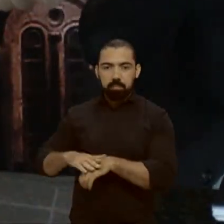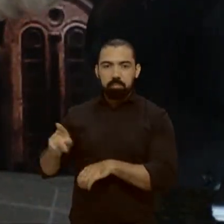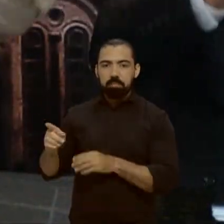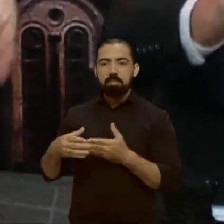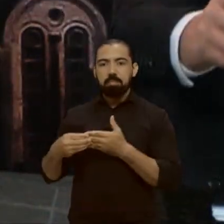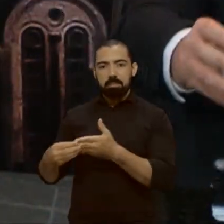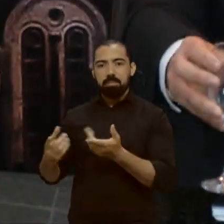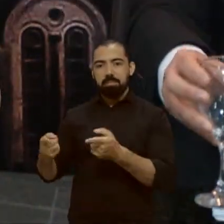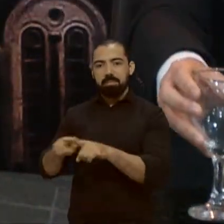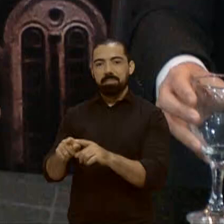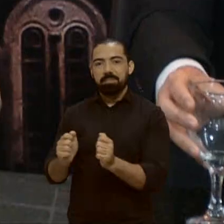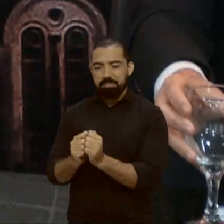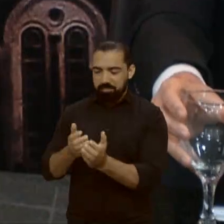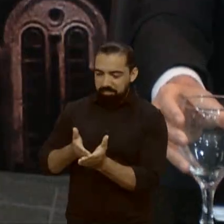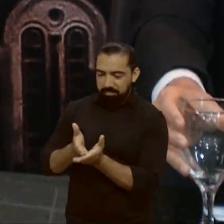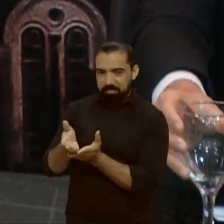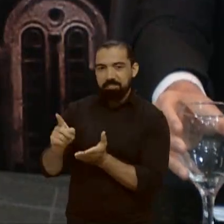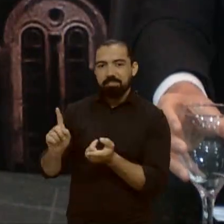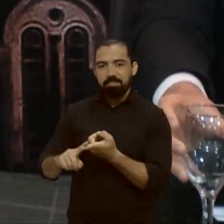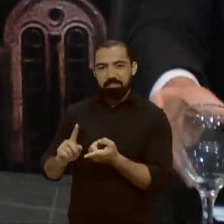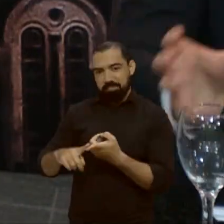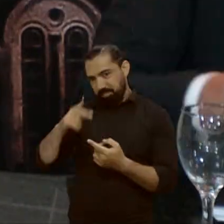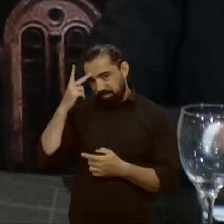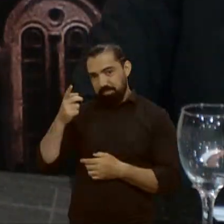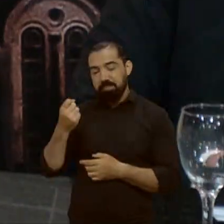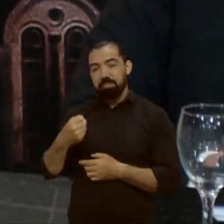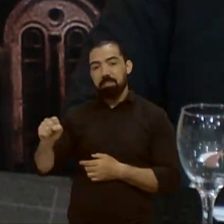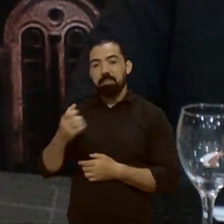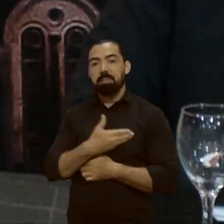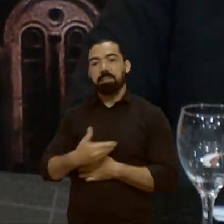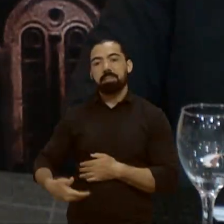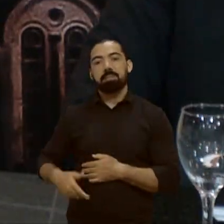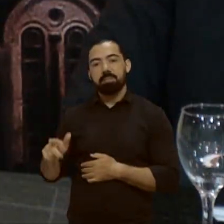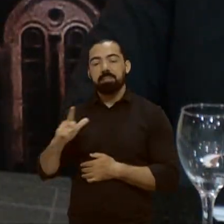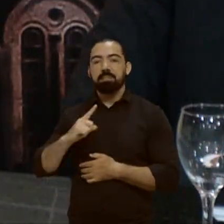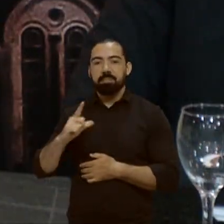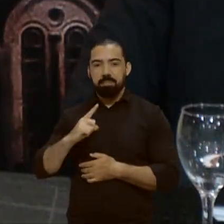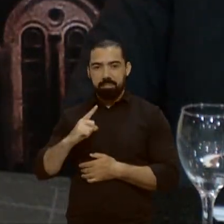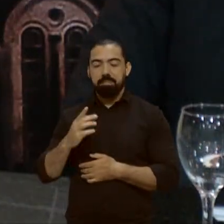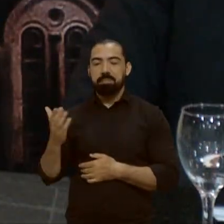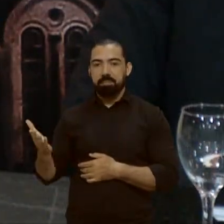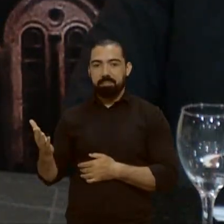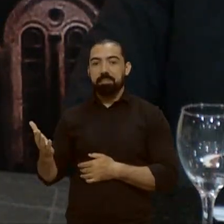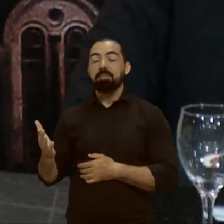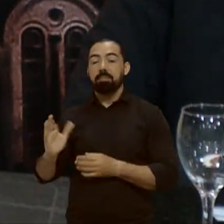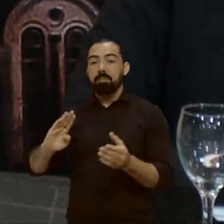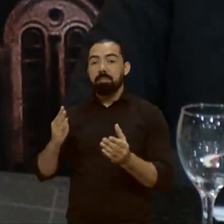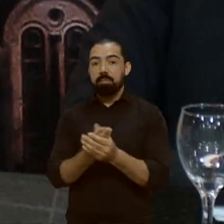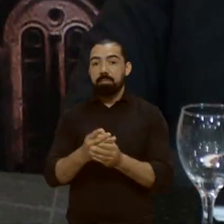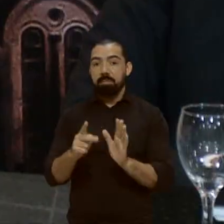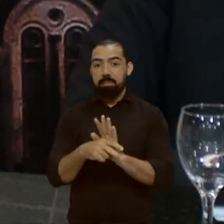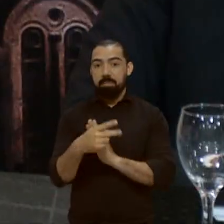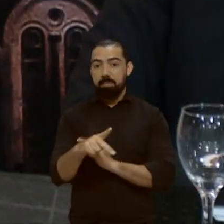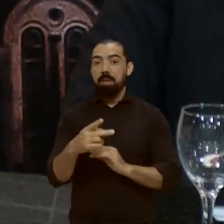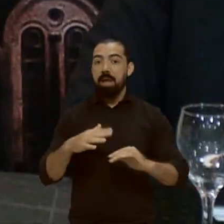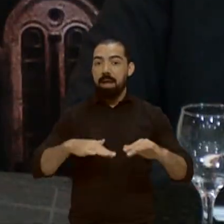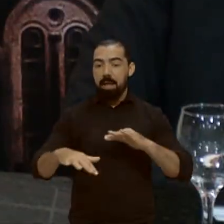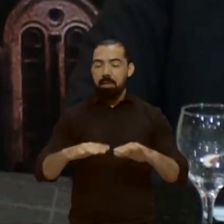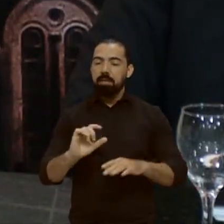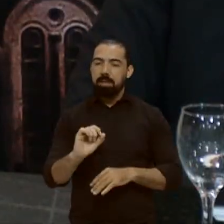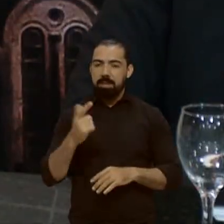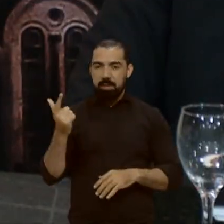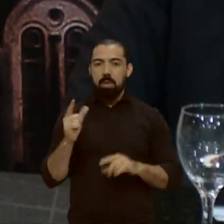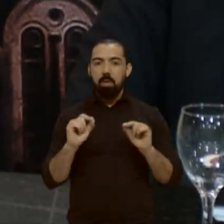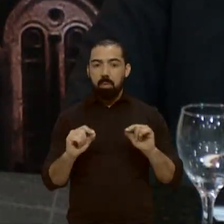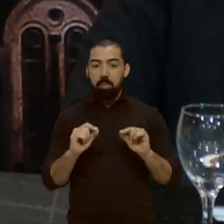um parceiro fiel também ali, a Defensoria Pública, para poder ter o advogado e judicializar a sua ação. Agora, claro, de